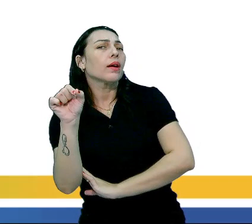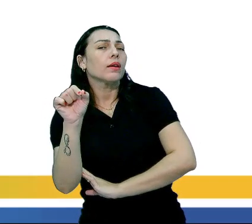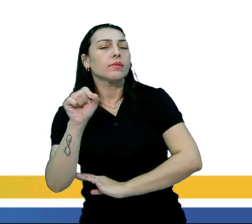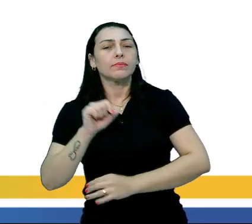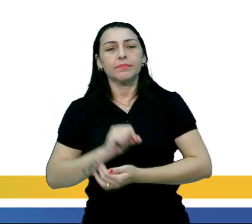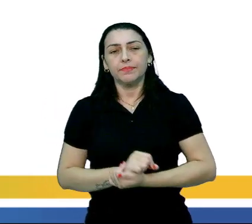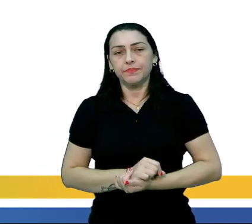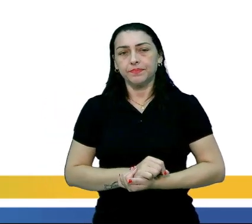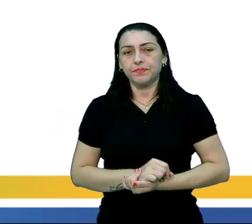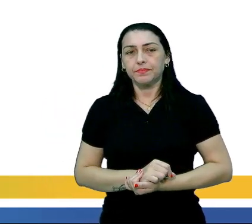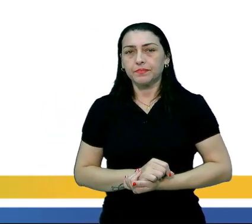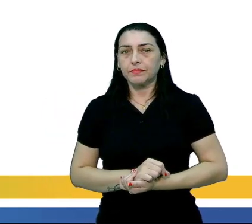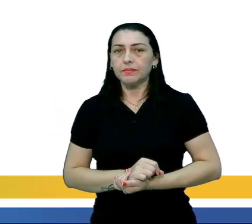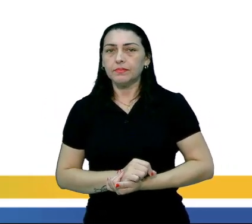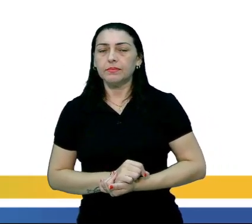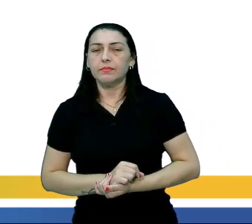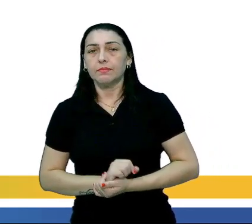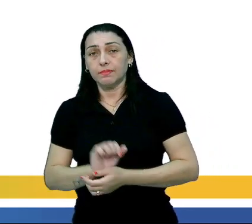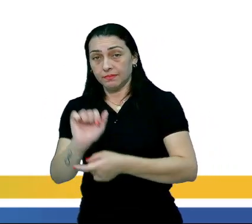que